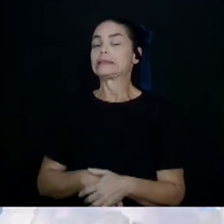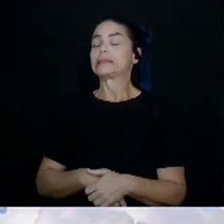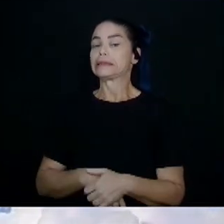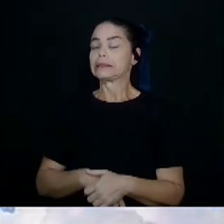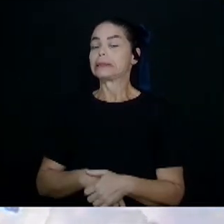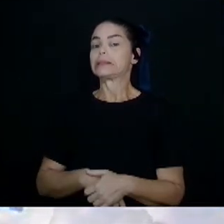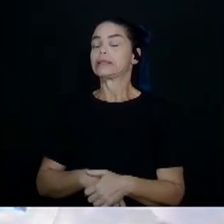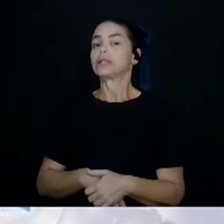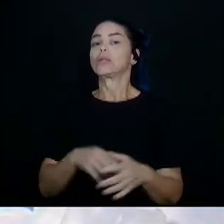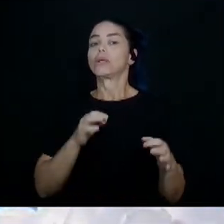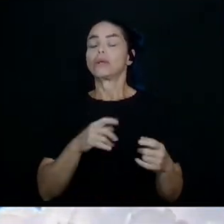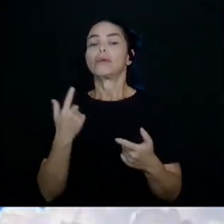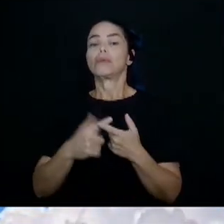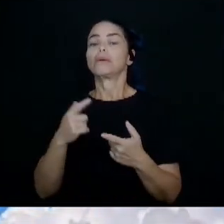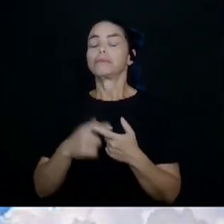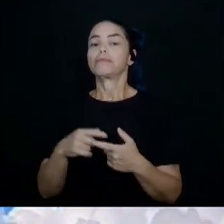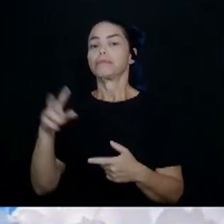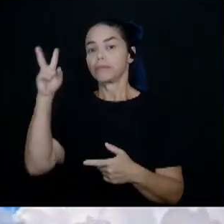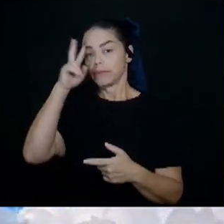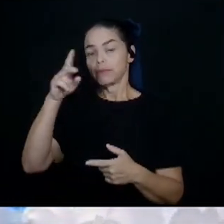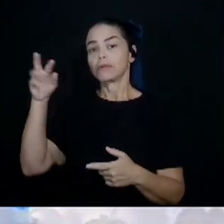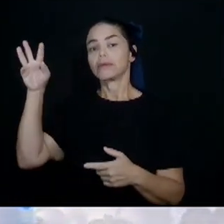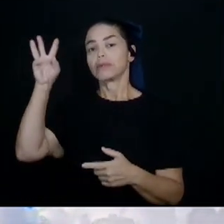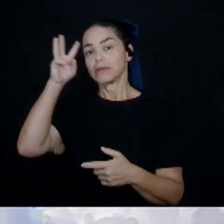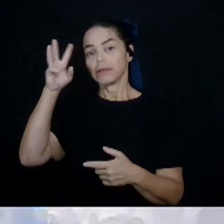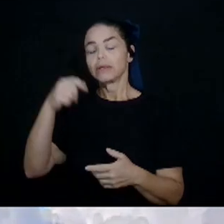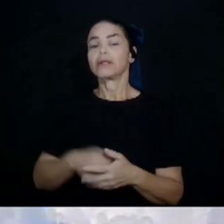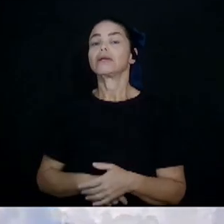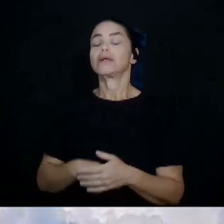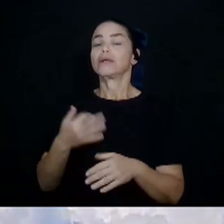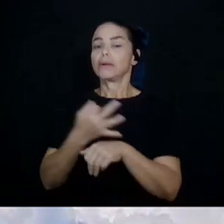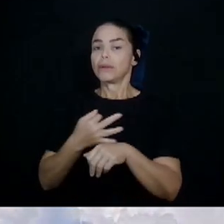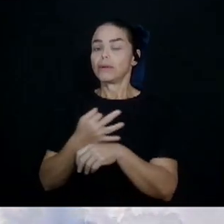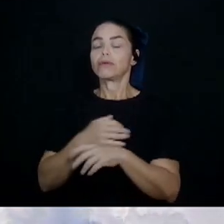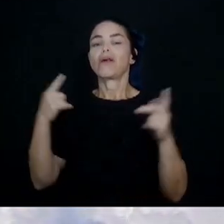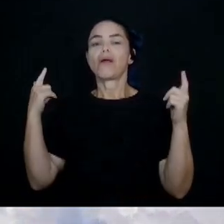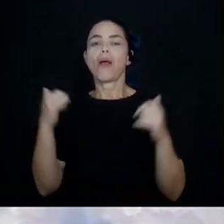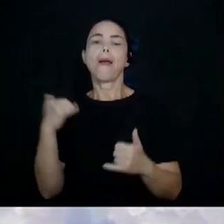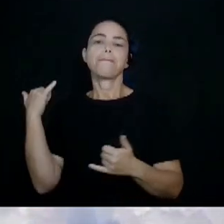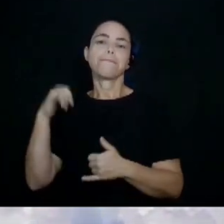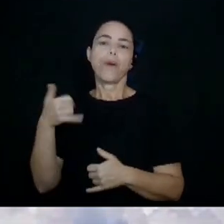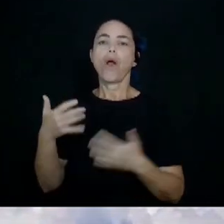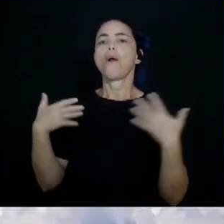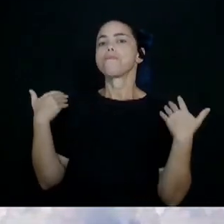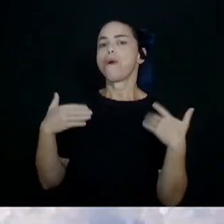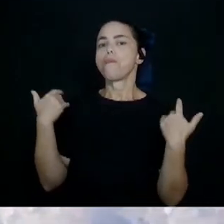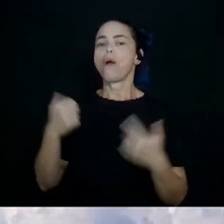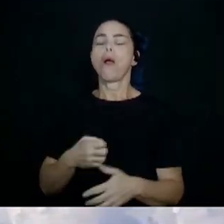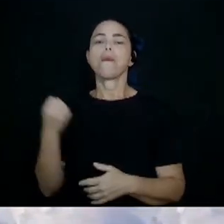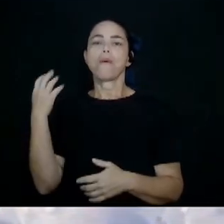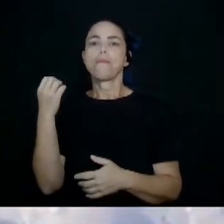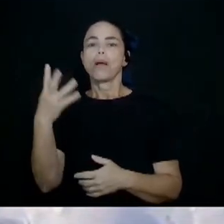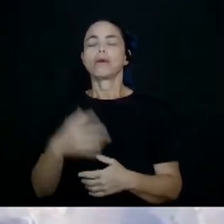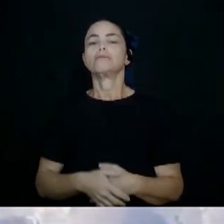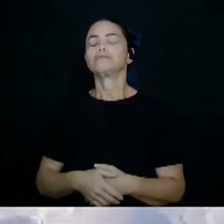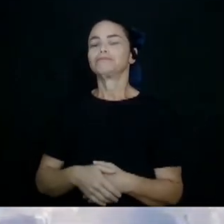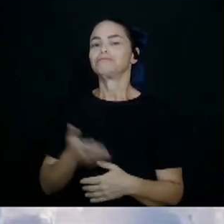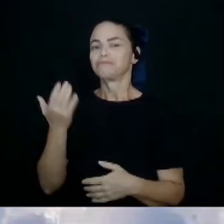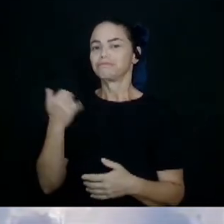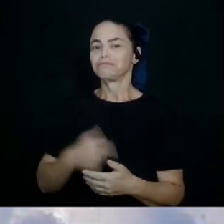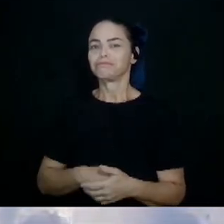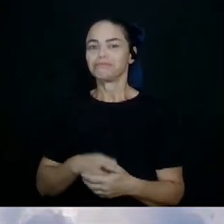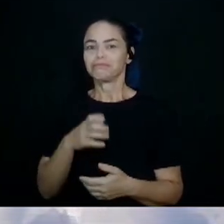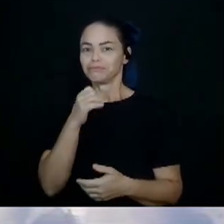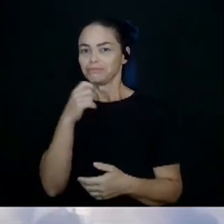prolongado aí, porque segunda e terça é feriado. Tem muita gente que vai curtir, que vai viajar. E vamos lá então para saber como é que fica o final de semana. Olha